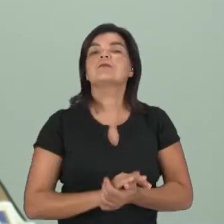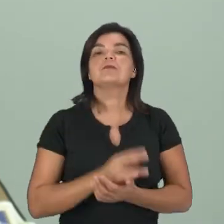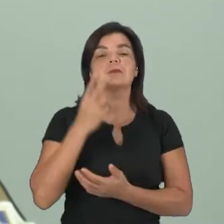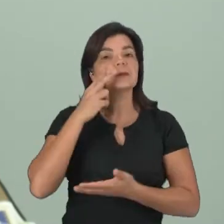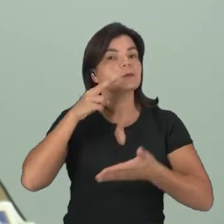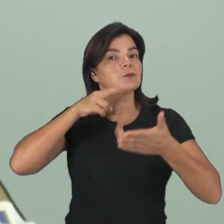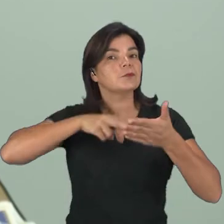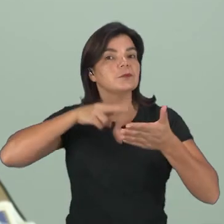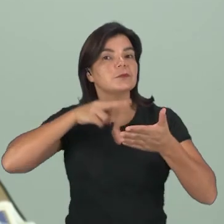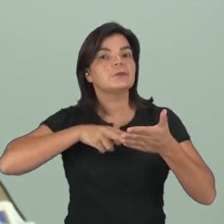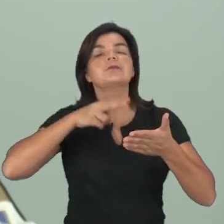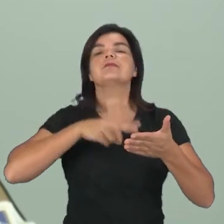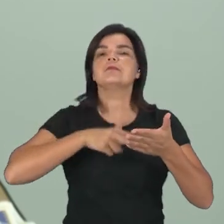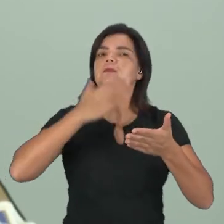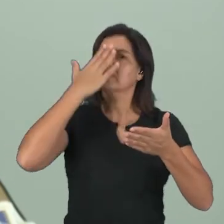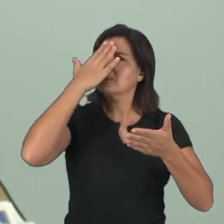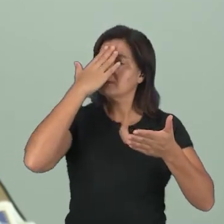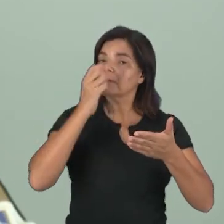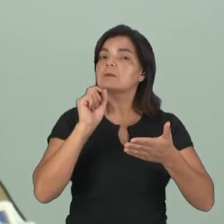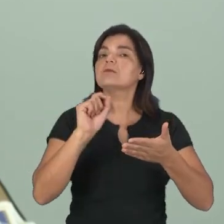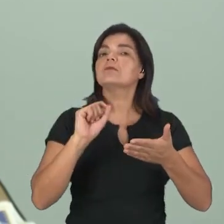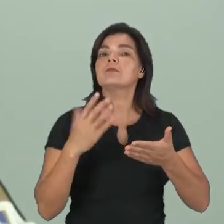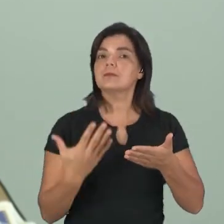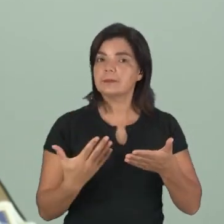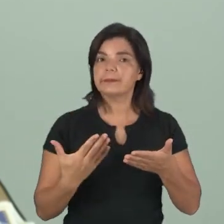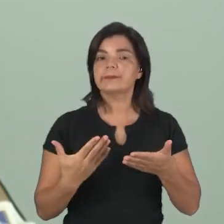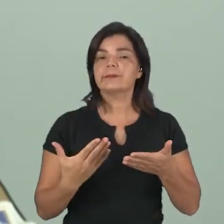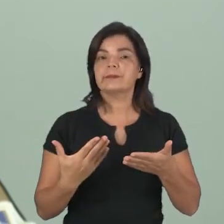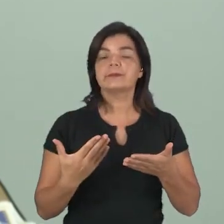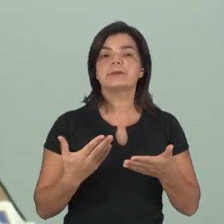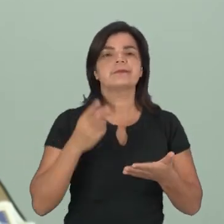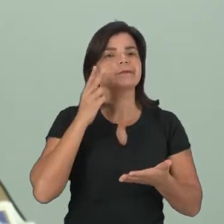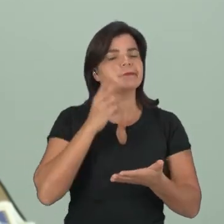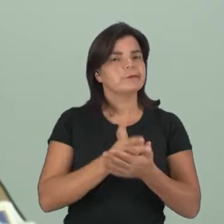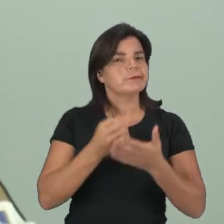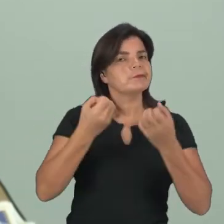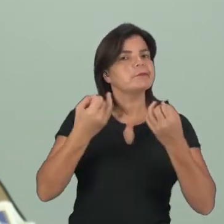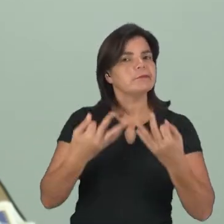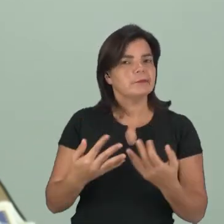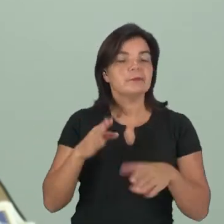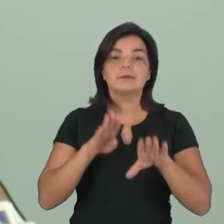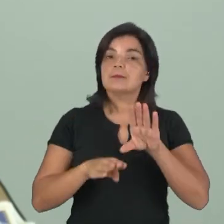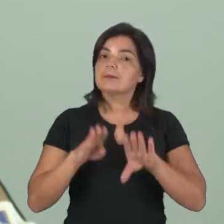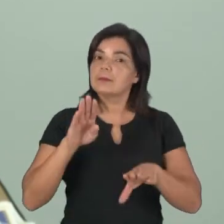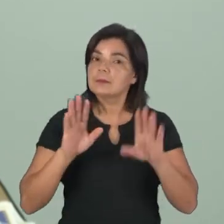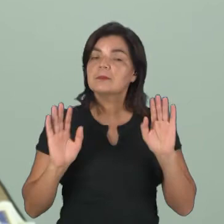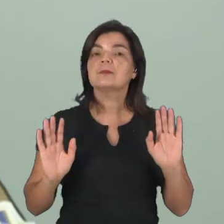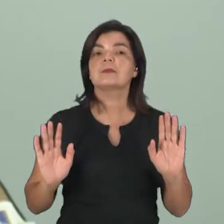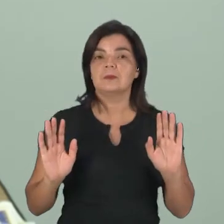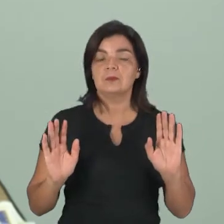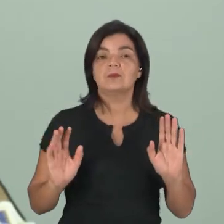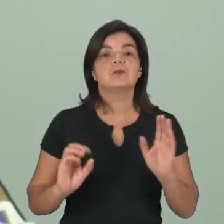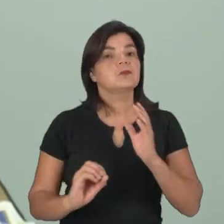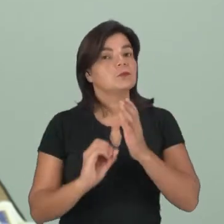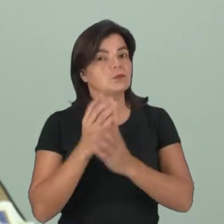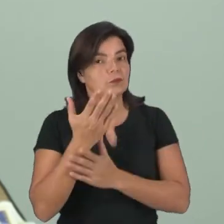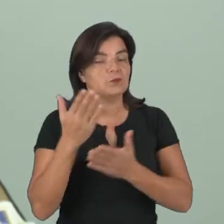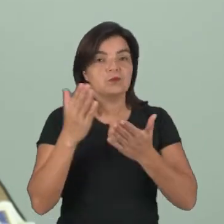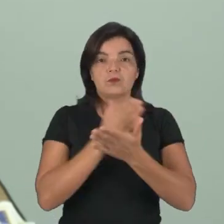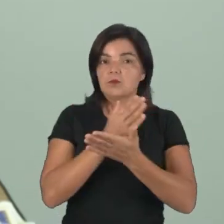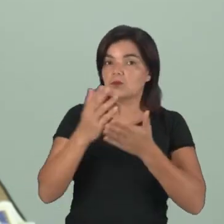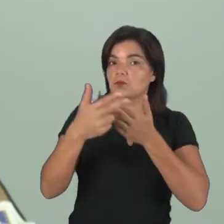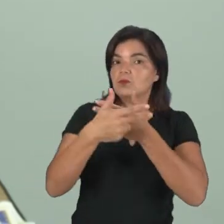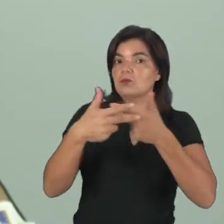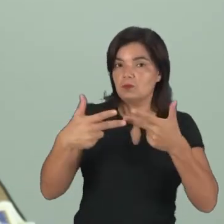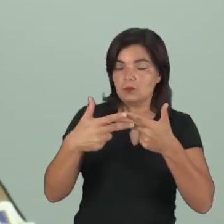visualizar a gente ficar sabendo que está acontecendo Sem falar que muitas das vezes está acontecendo